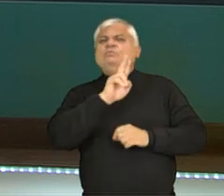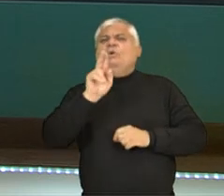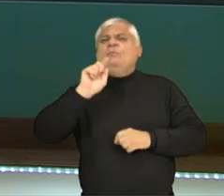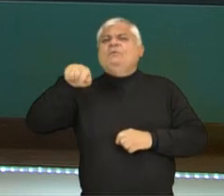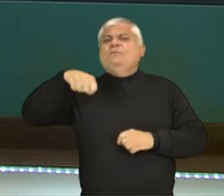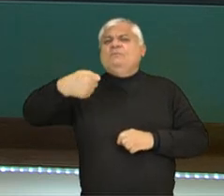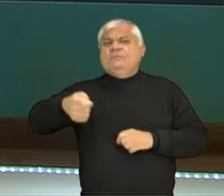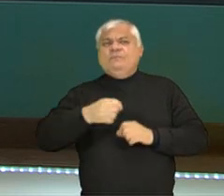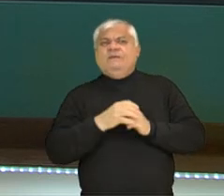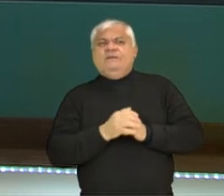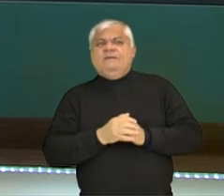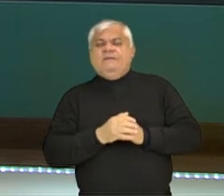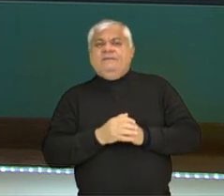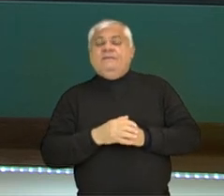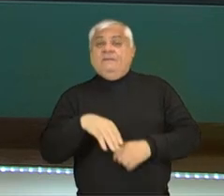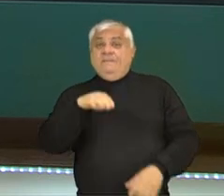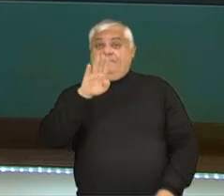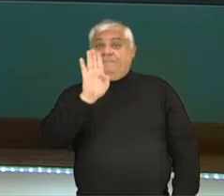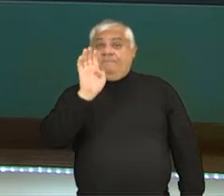nome desta substância?